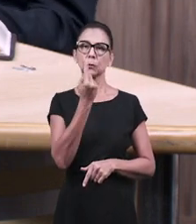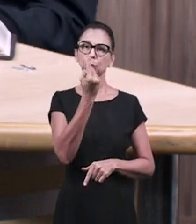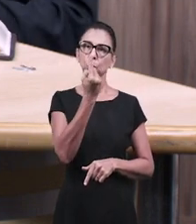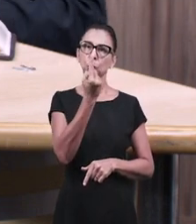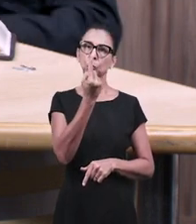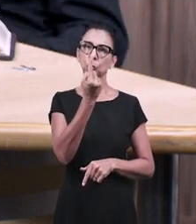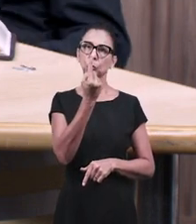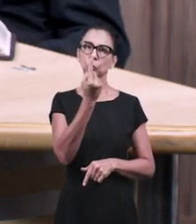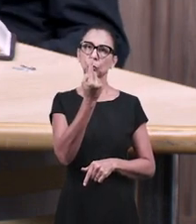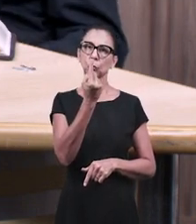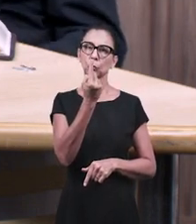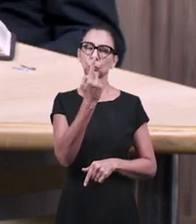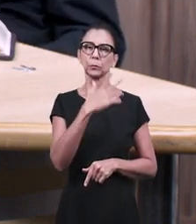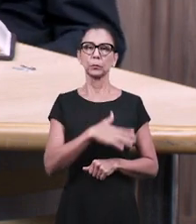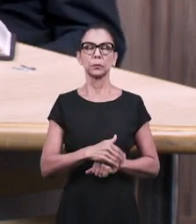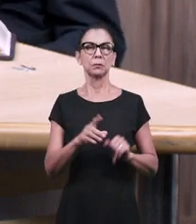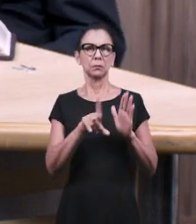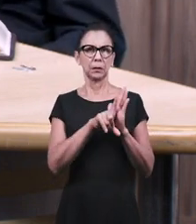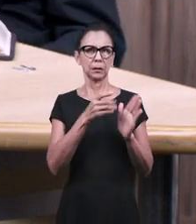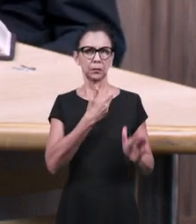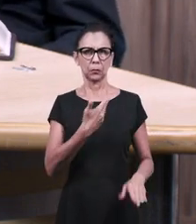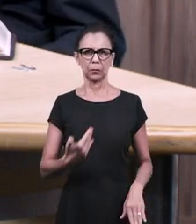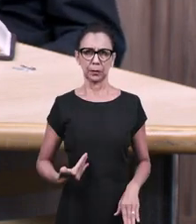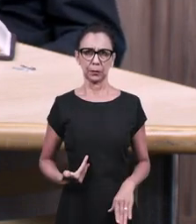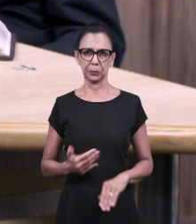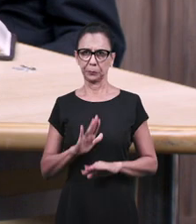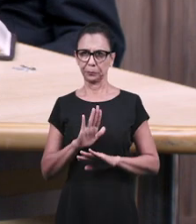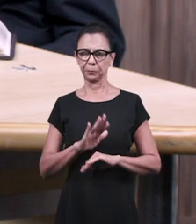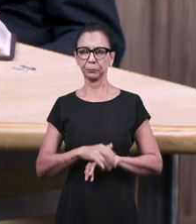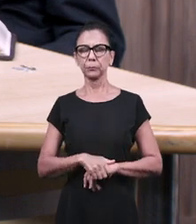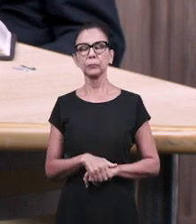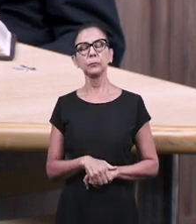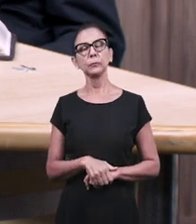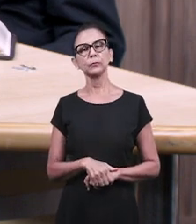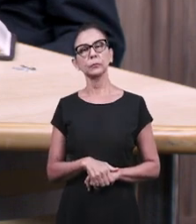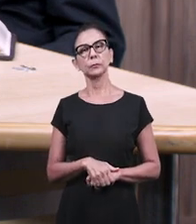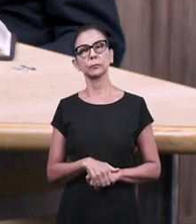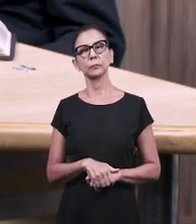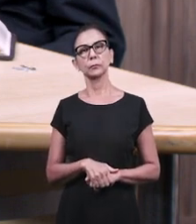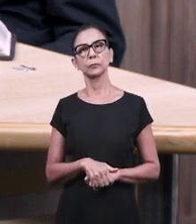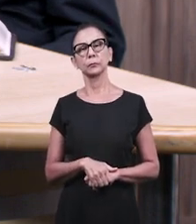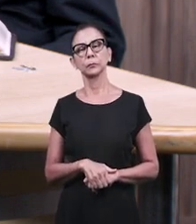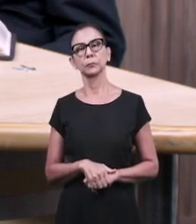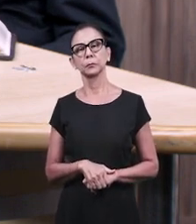lei física. E a palavra também, ela fala